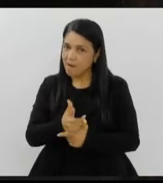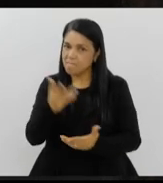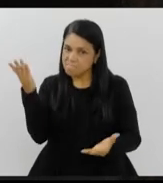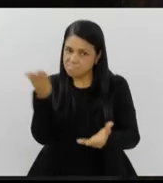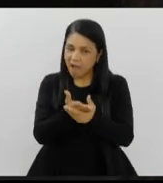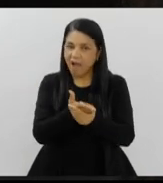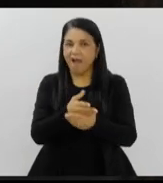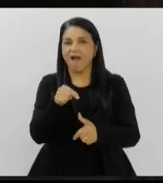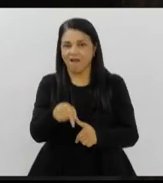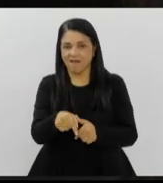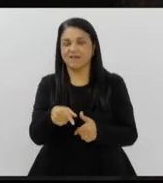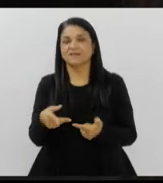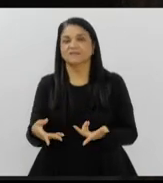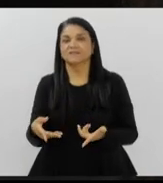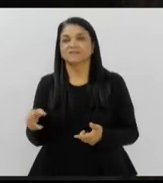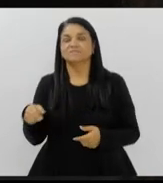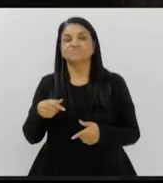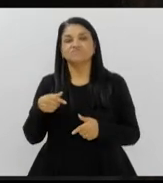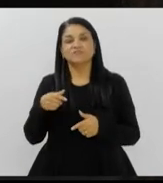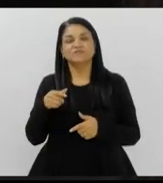foram seguindo as suas trajetórias